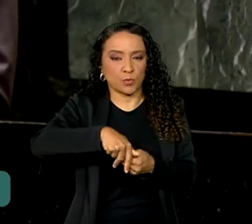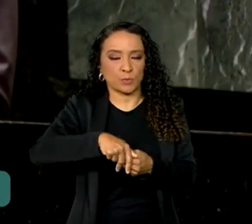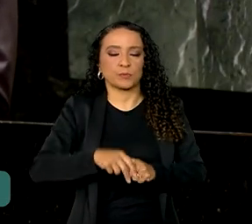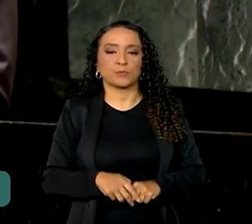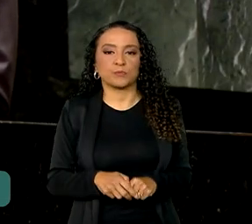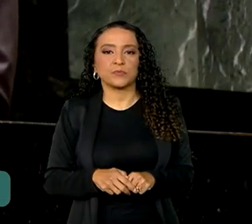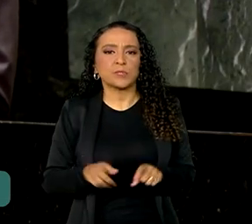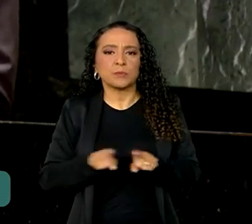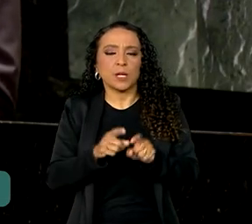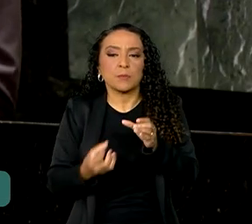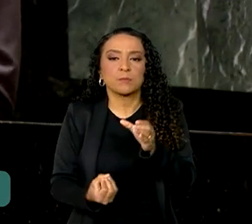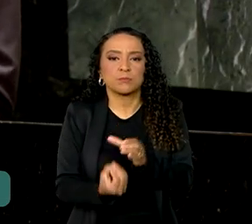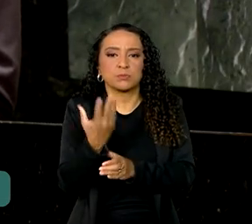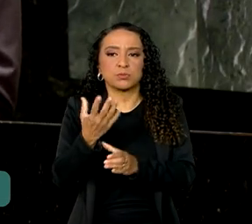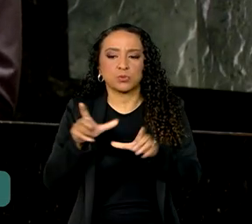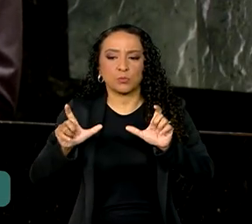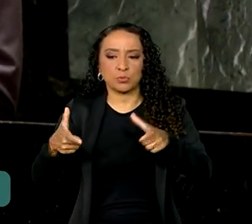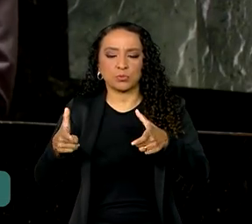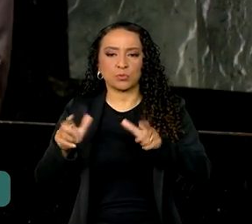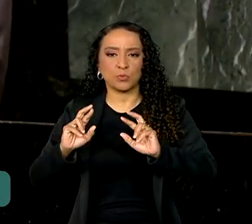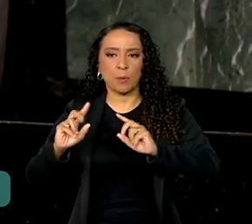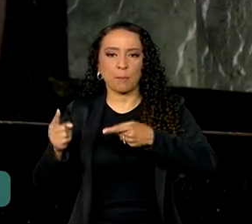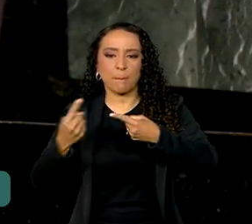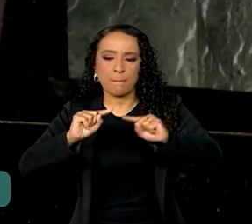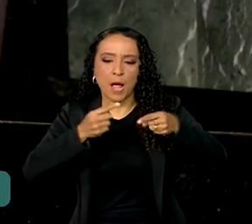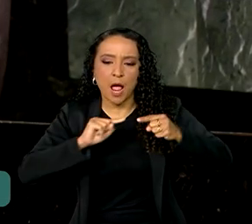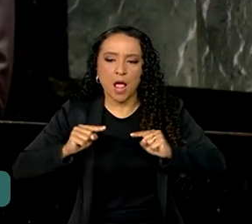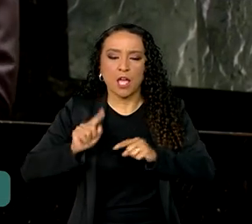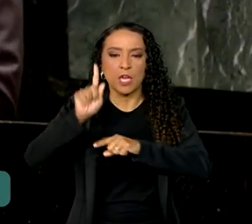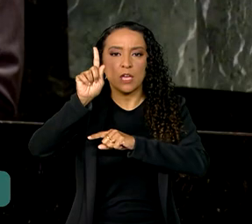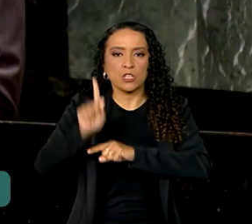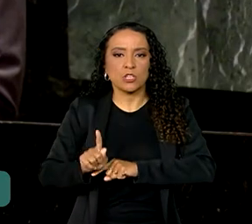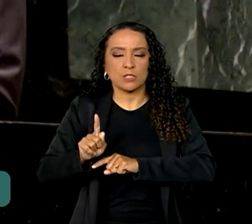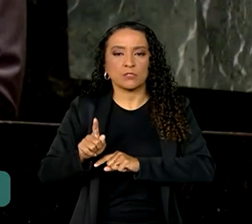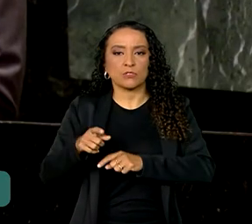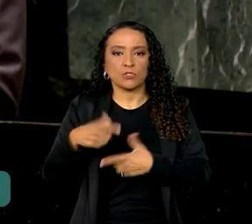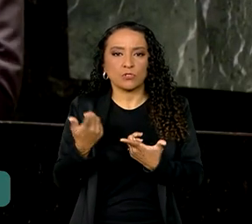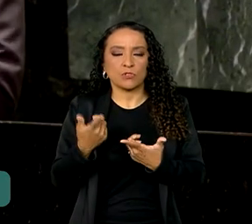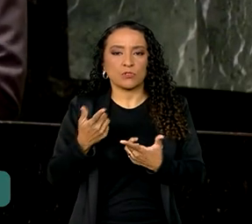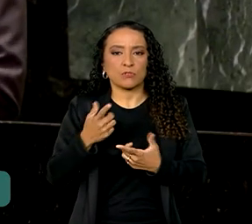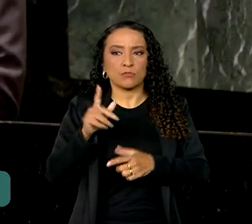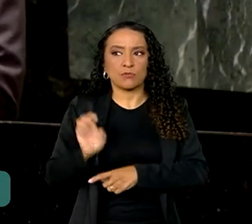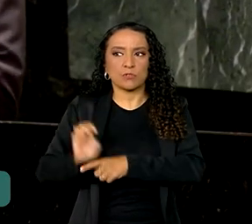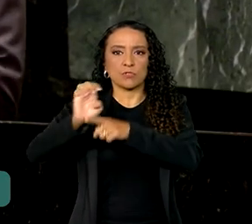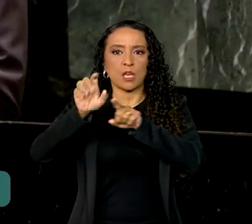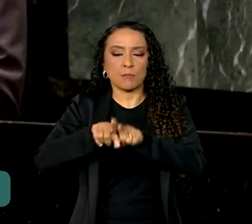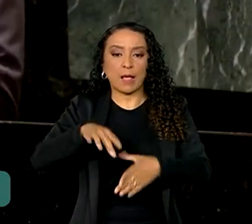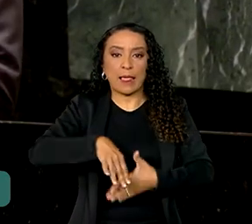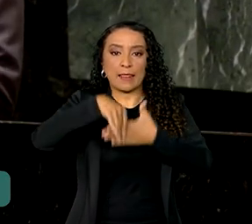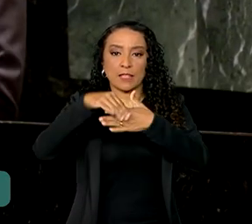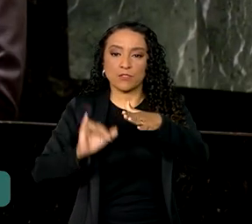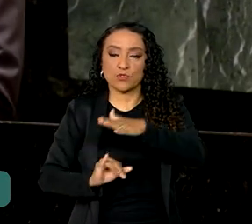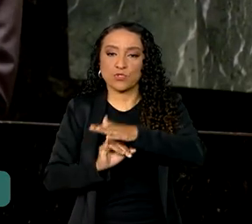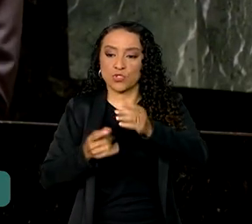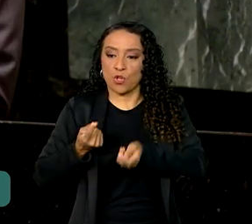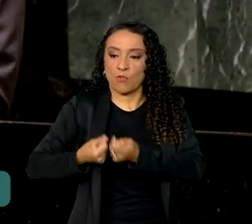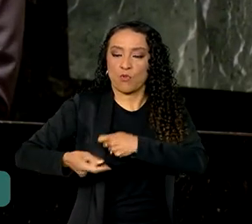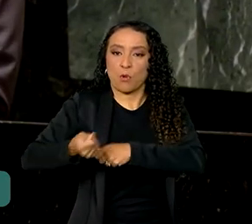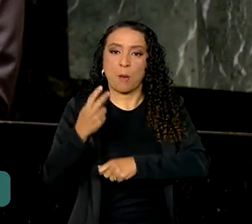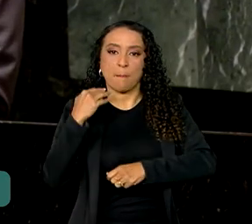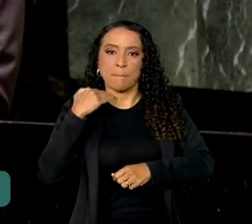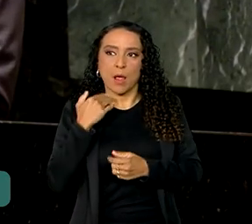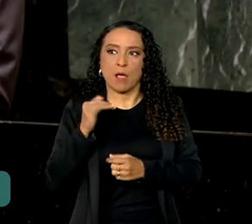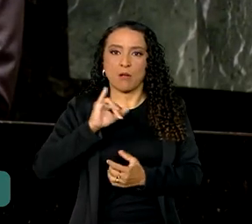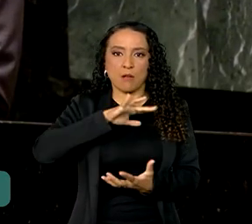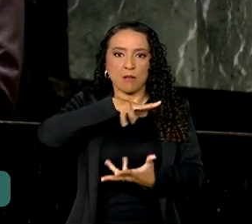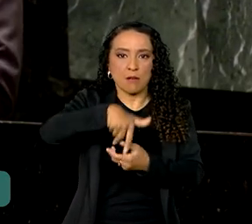A criação de uma instância de diálogo entre chefes de Estado e de governo e líderes de instituições financeiras